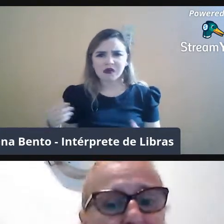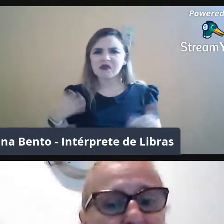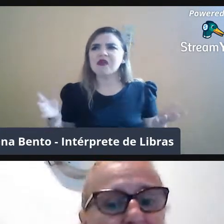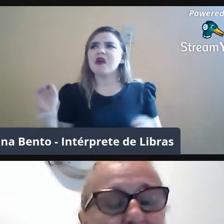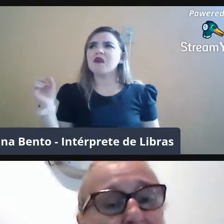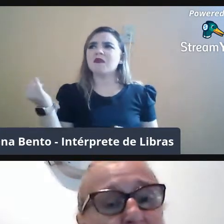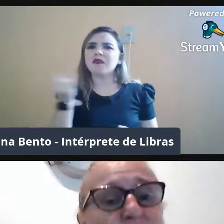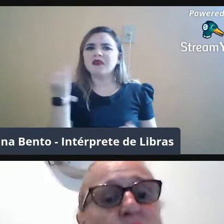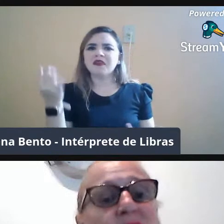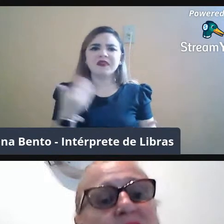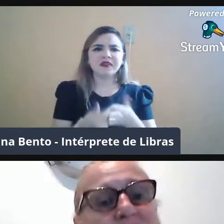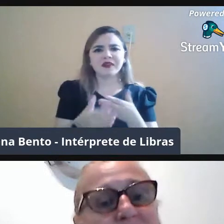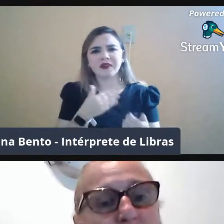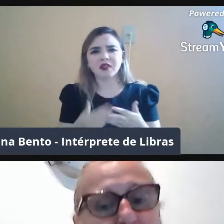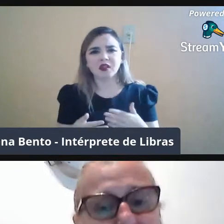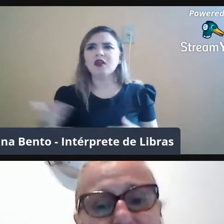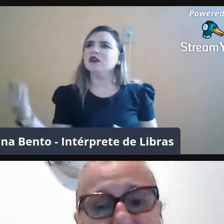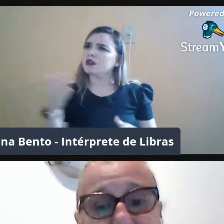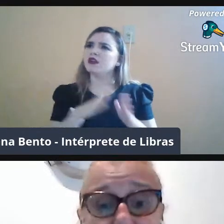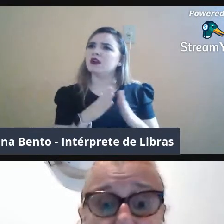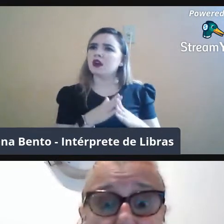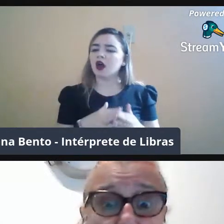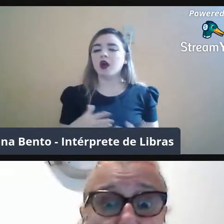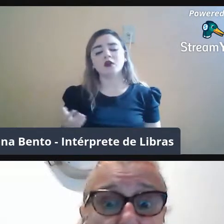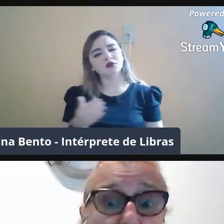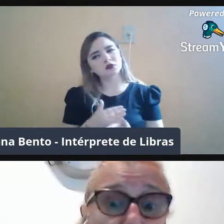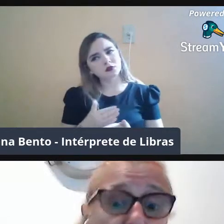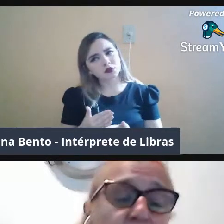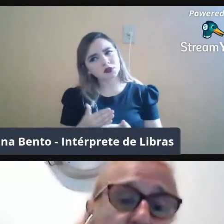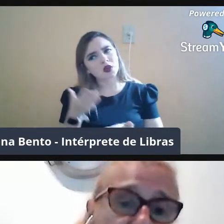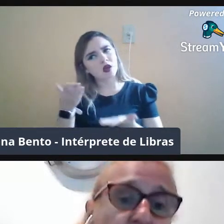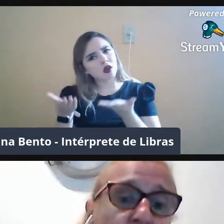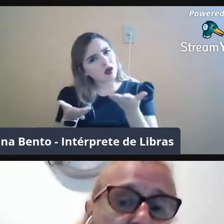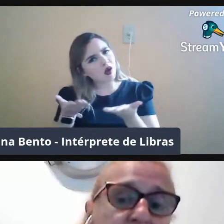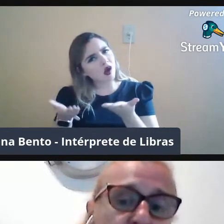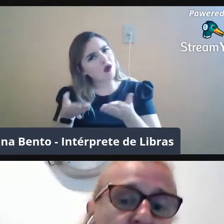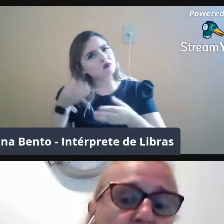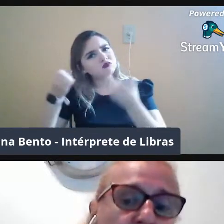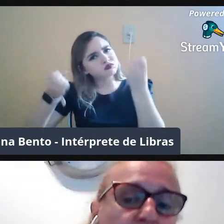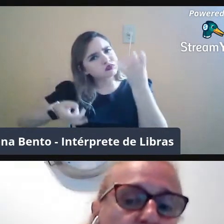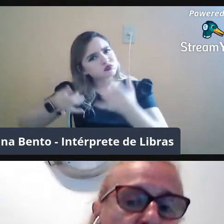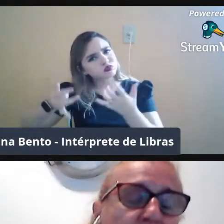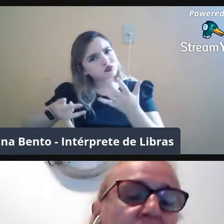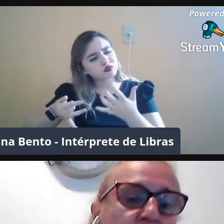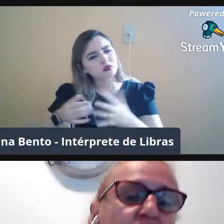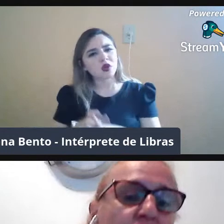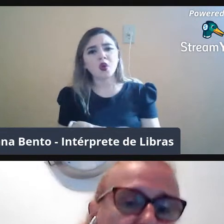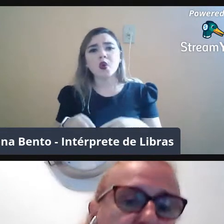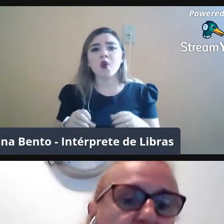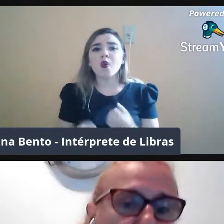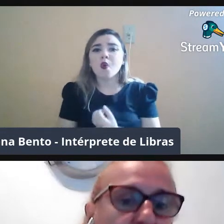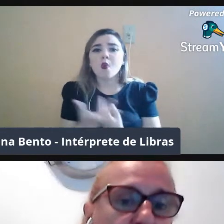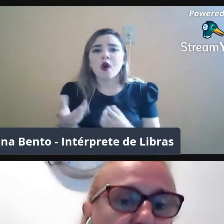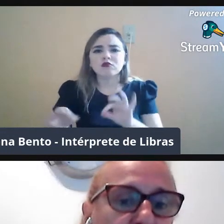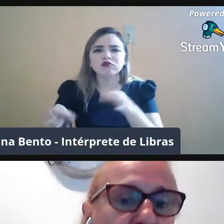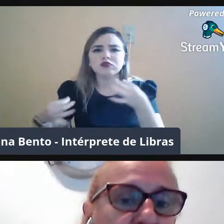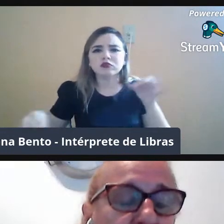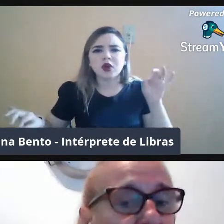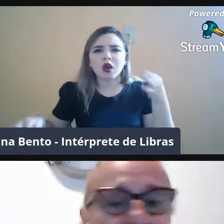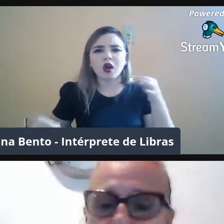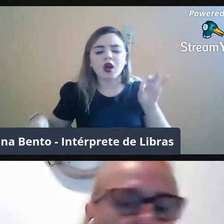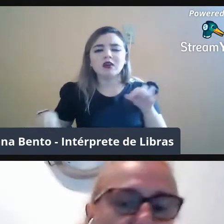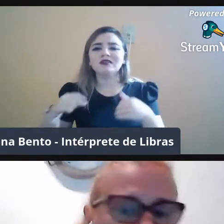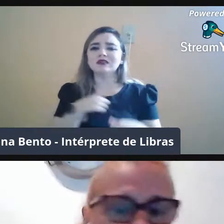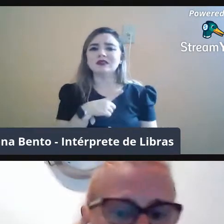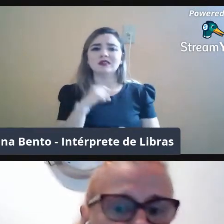quero levar. Aí eu comecei a tentar conscientizar ela quantas sacolas se jogam no meio ambiente e destrói esse meio ambiente.